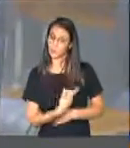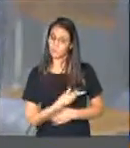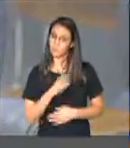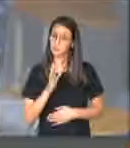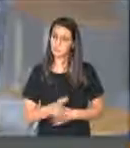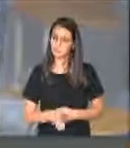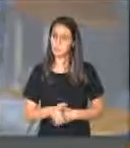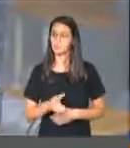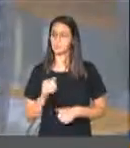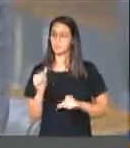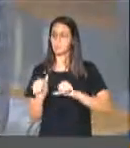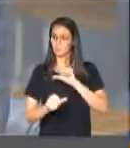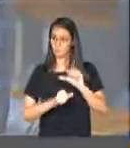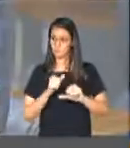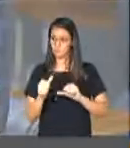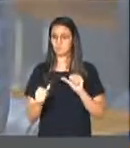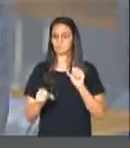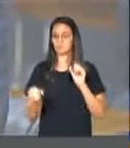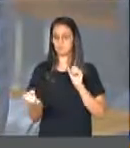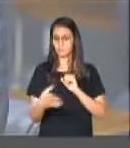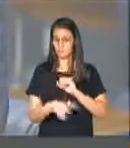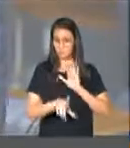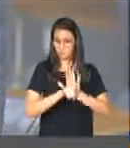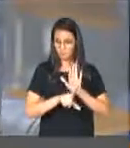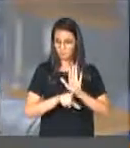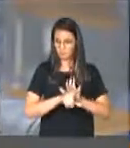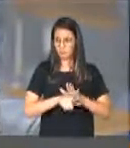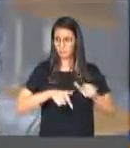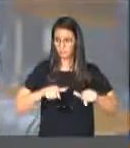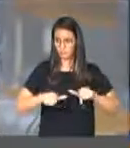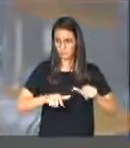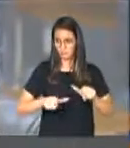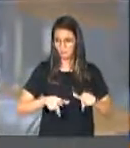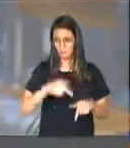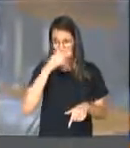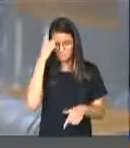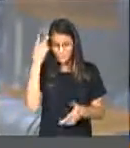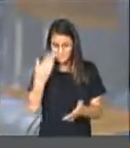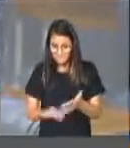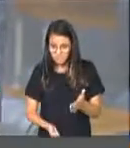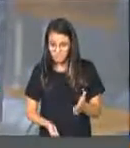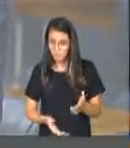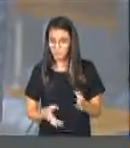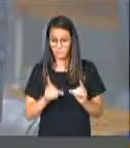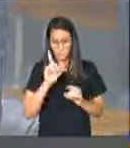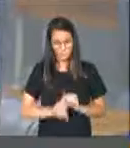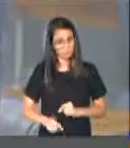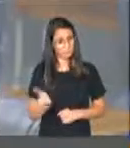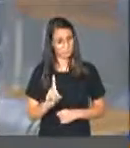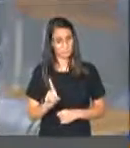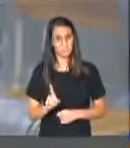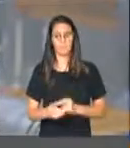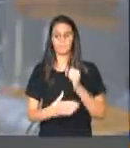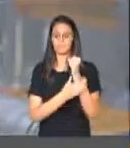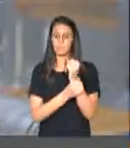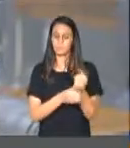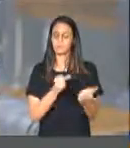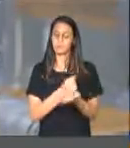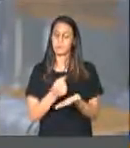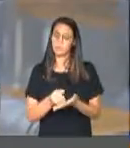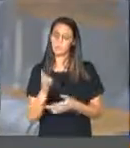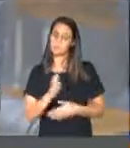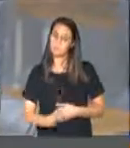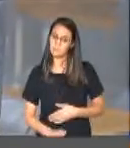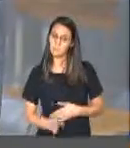reforma trabalhista, sem tirar nenhum direito do trabalhador, conseguimos dar mais segurança para as contratações do Brasil,